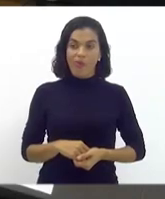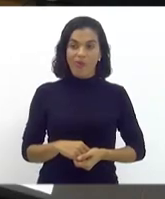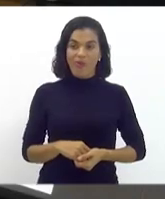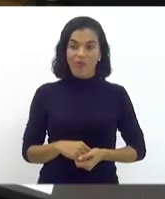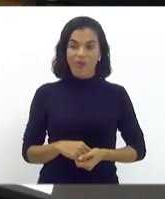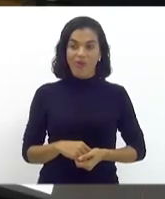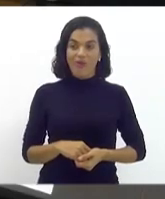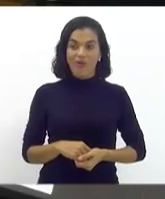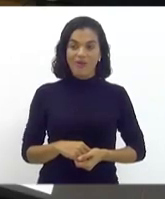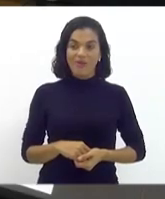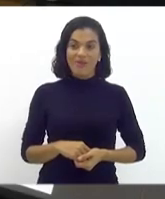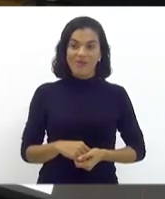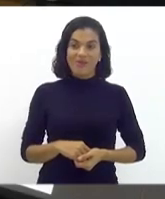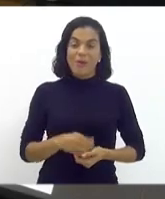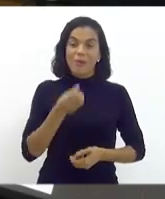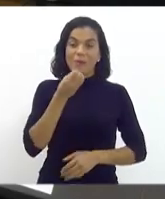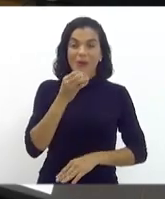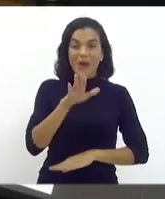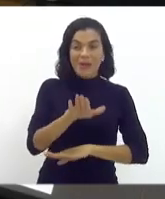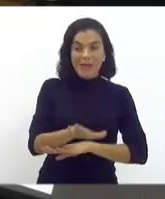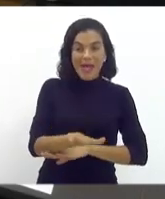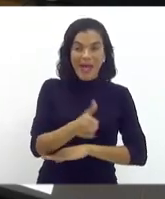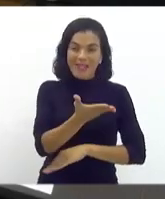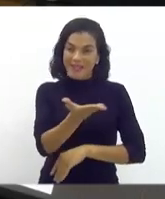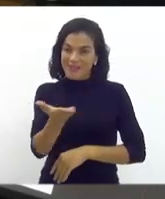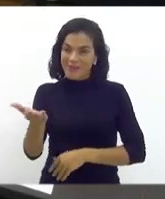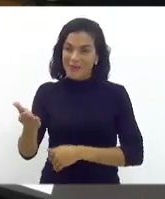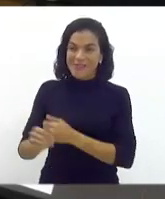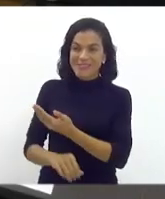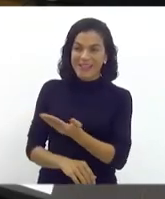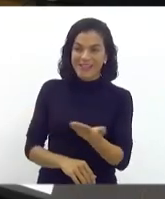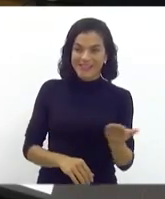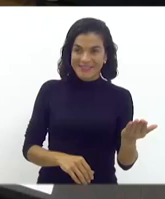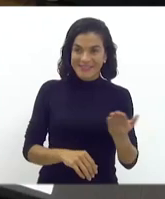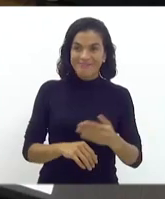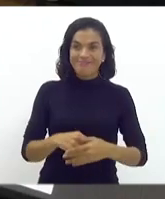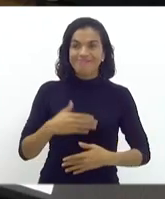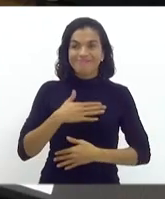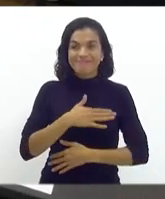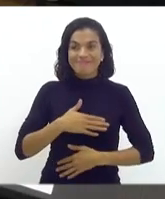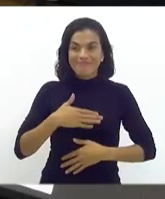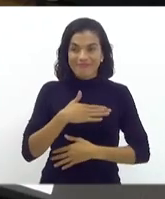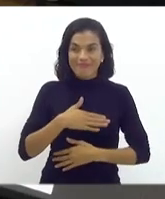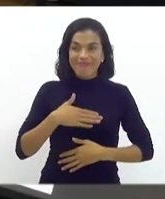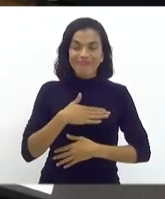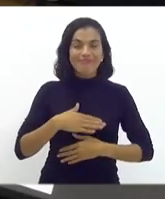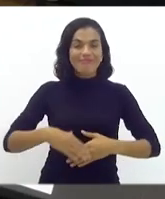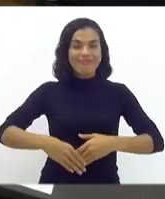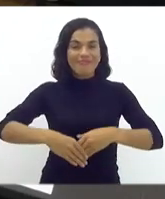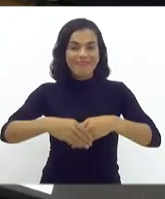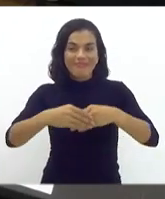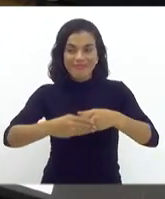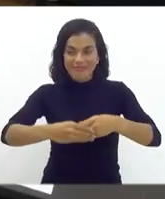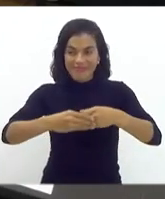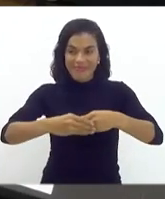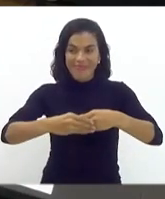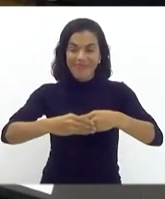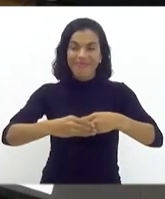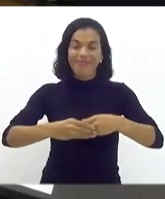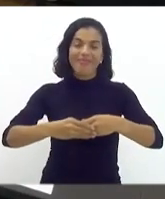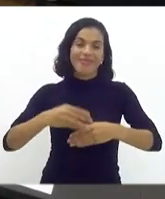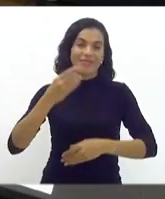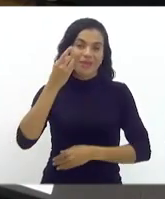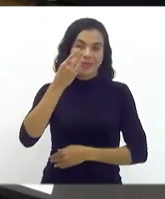Boa tarde a todos e todos eu gostaria de cumprimentar a